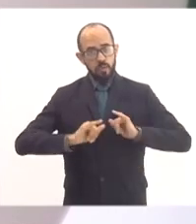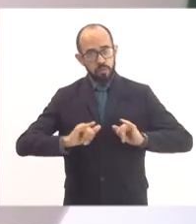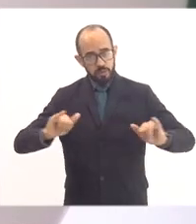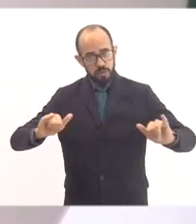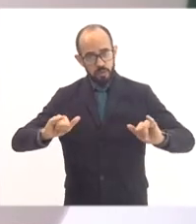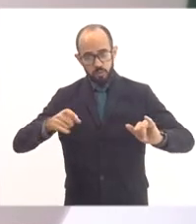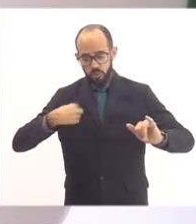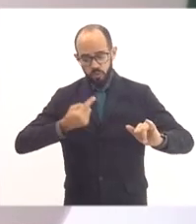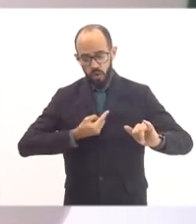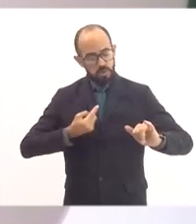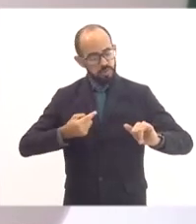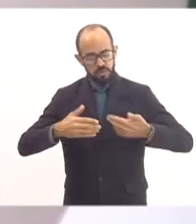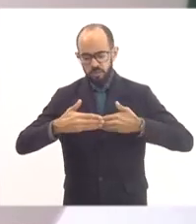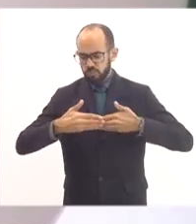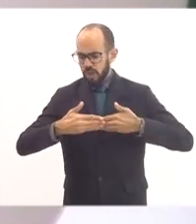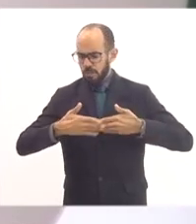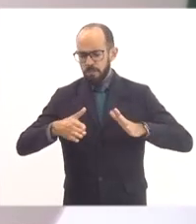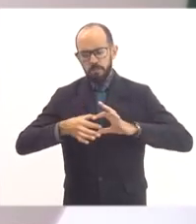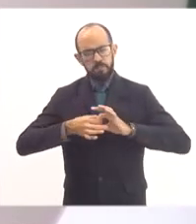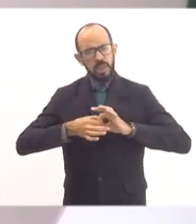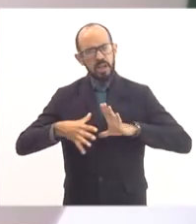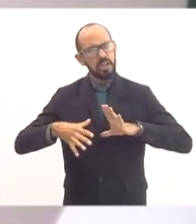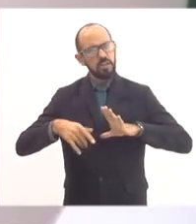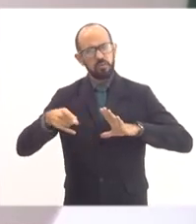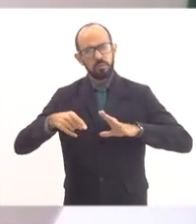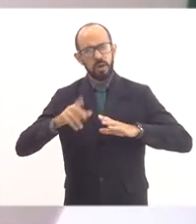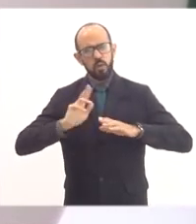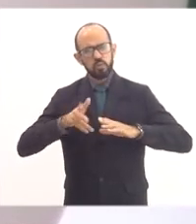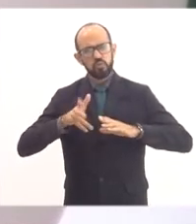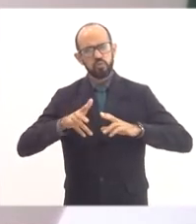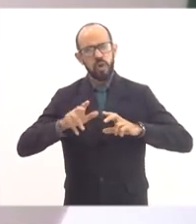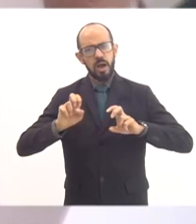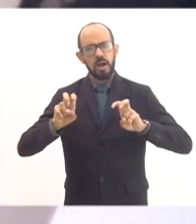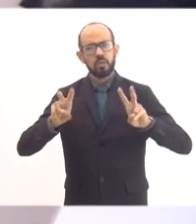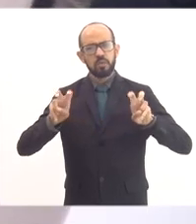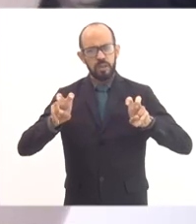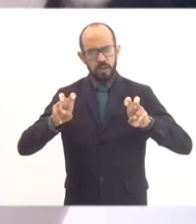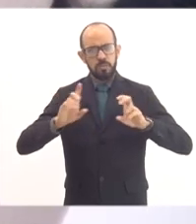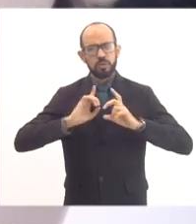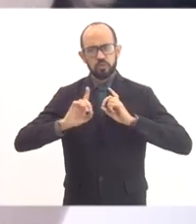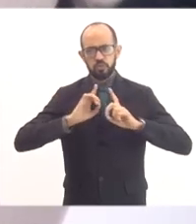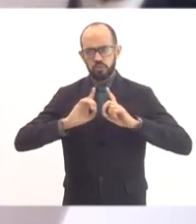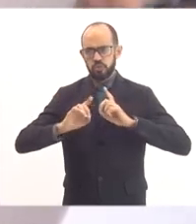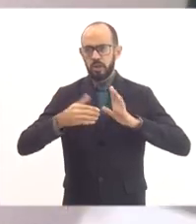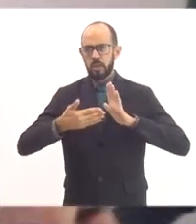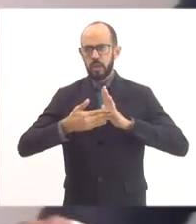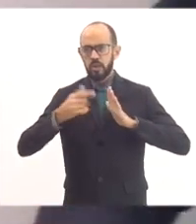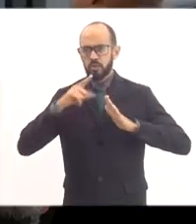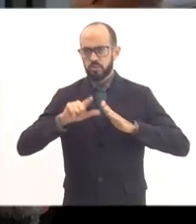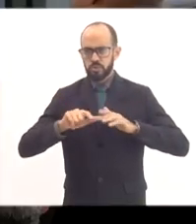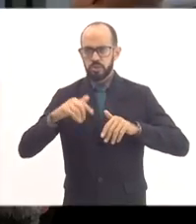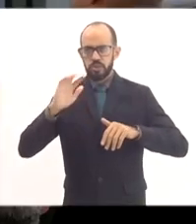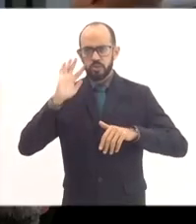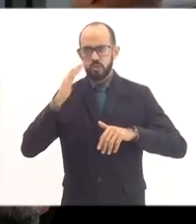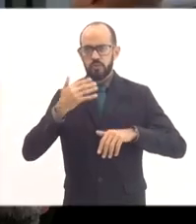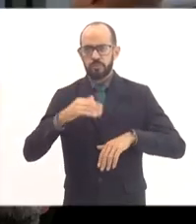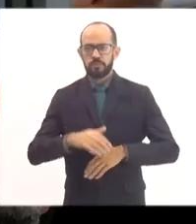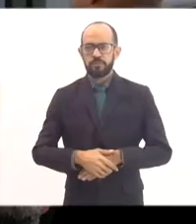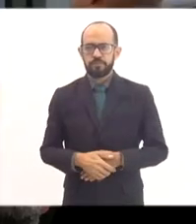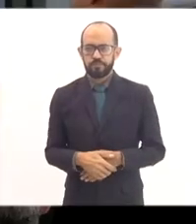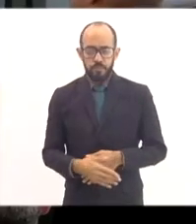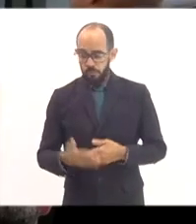Pessoal para que nós possamos continuar tratando do tema até nós chegarmos a um denominador comum. Obrigado. Muito obrigado. Obrigado,